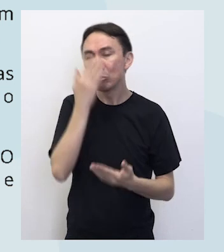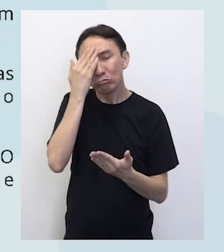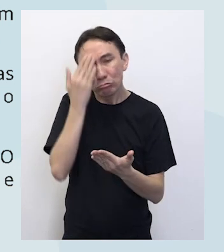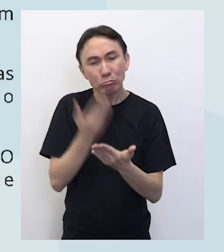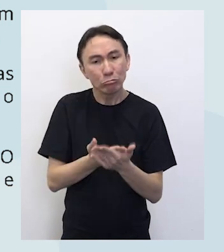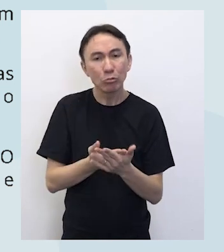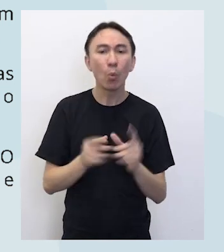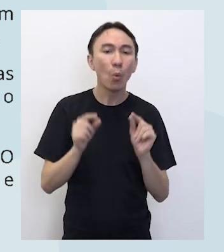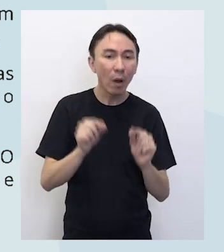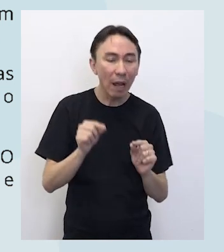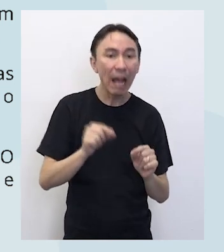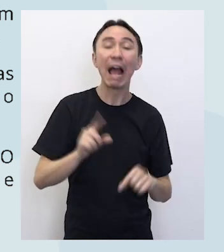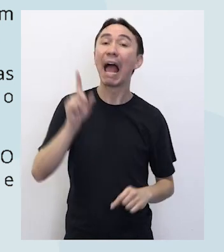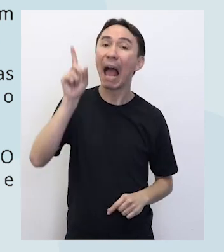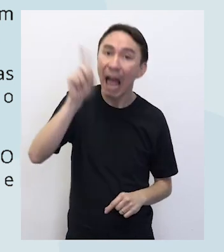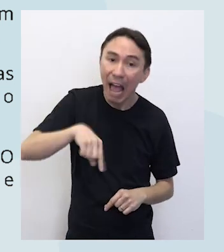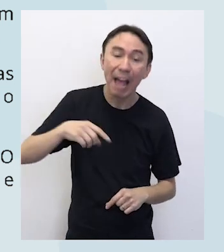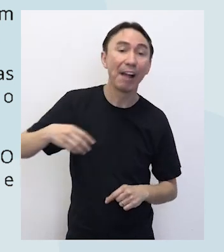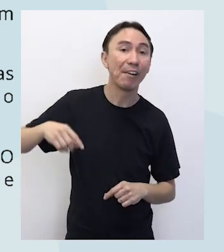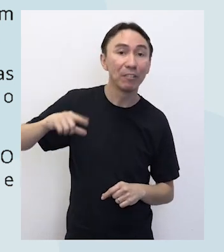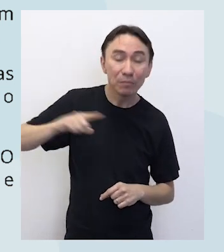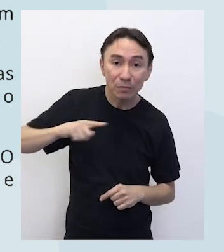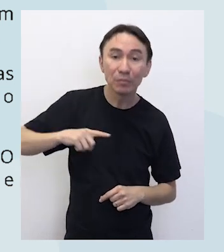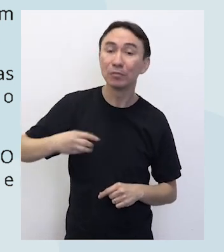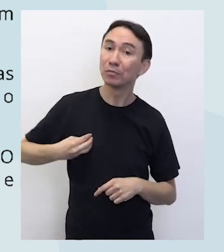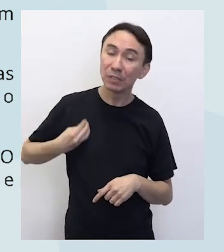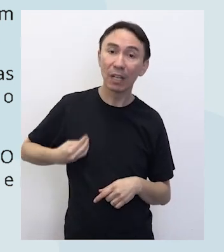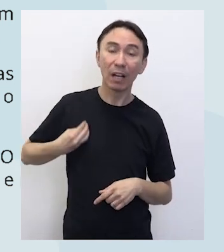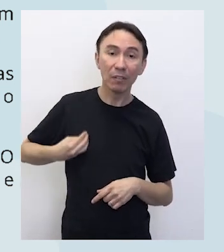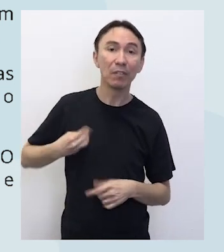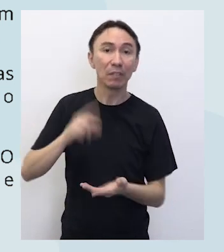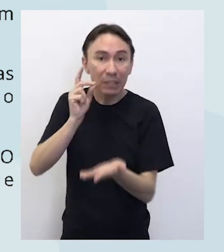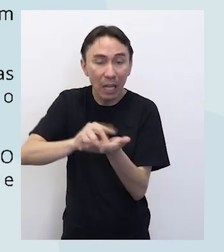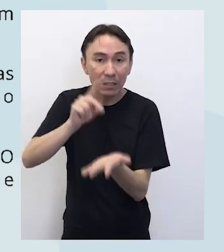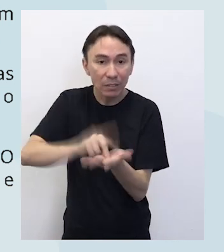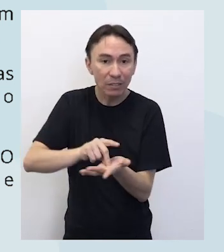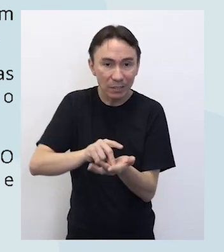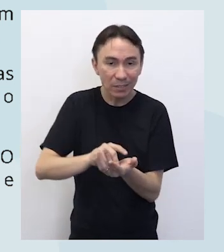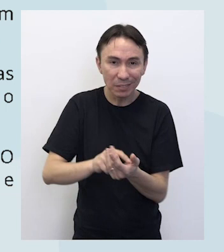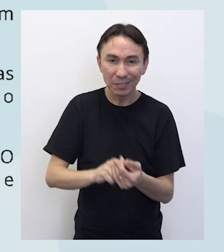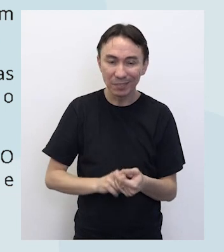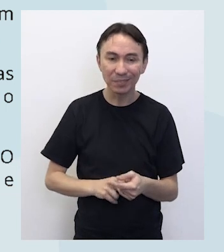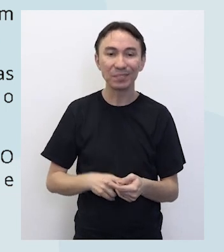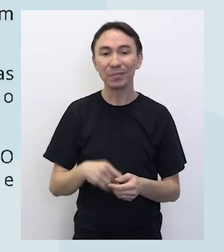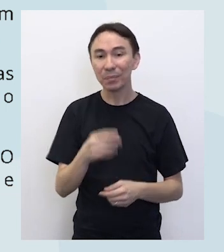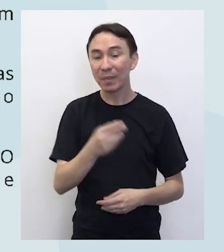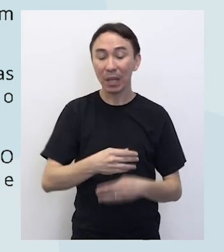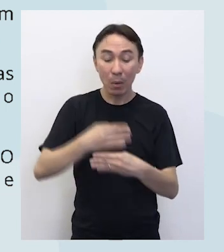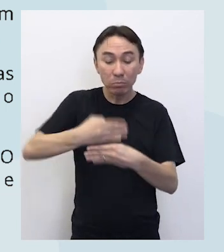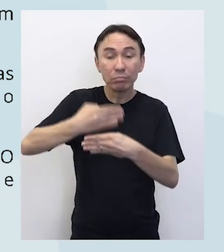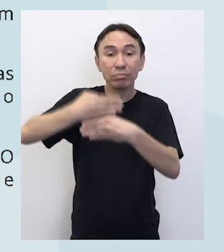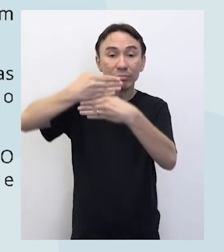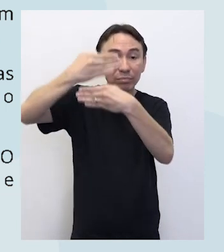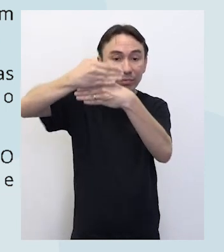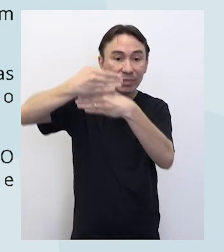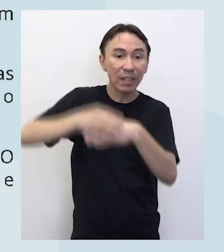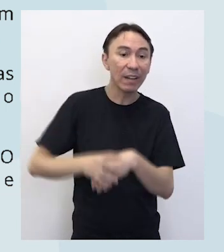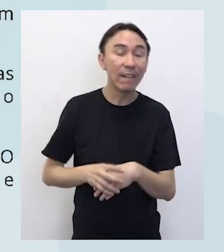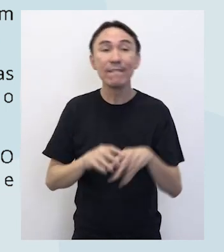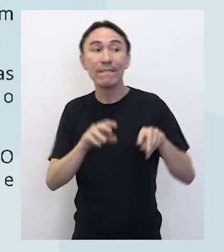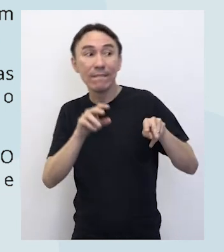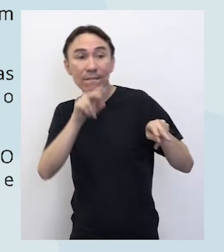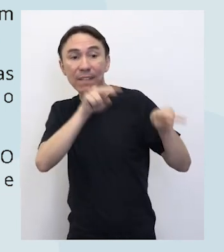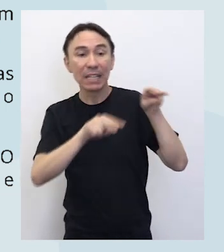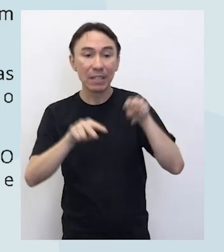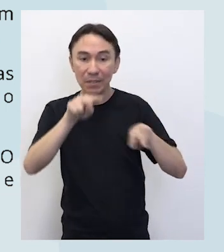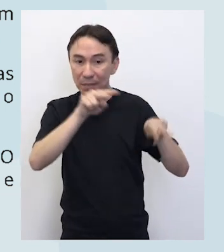aqui interpretando, é como se o público não existisse lá fora, né? A quarta parede visível é quando os personagens agem